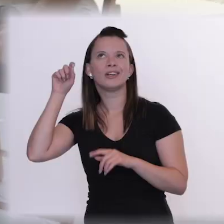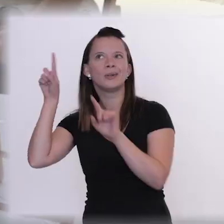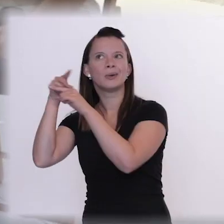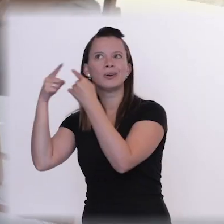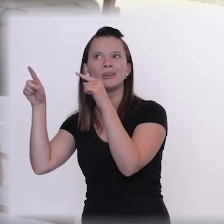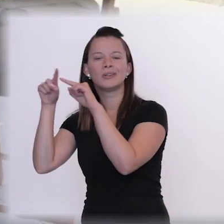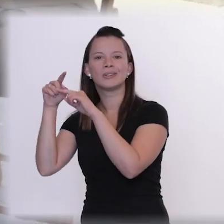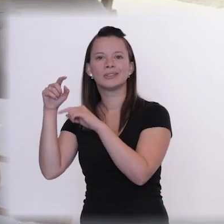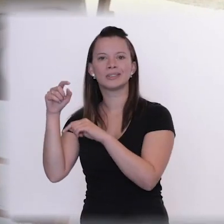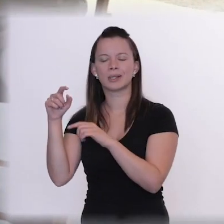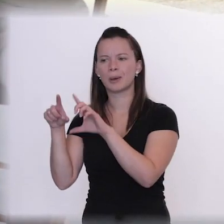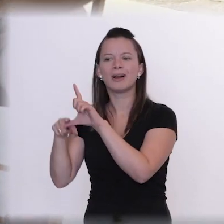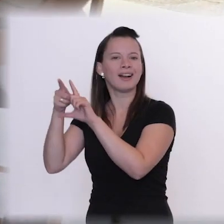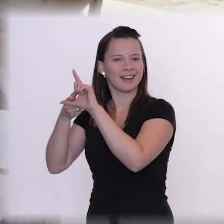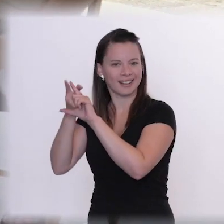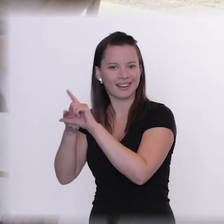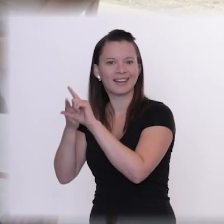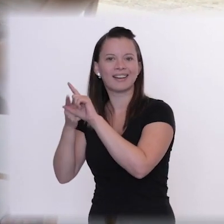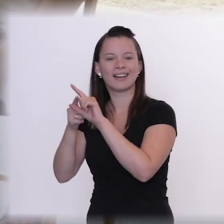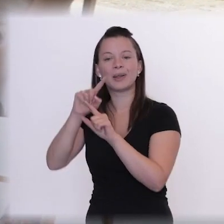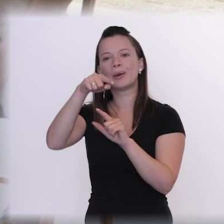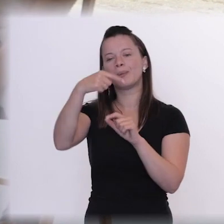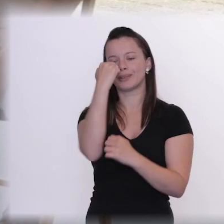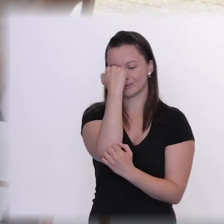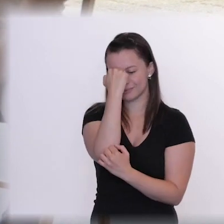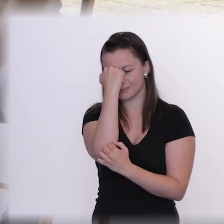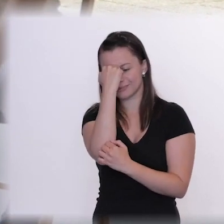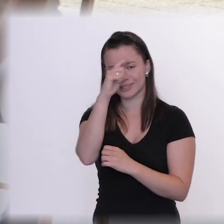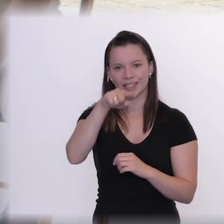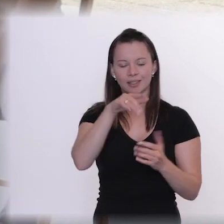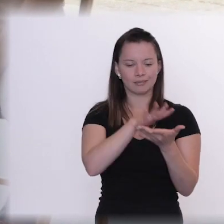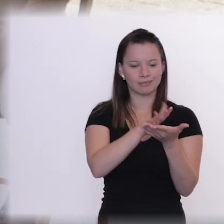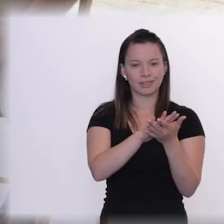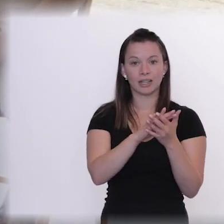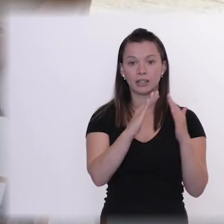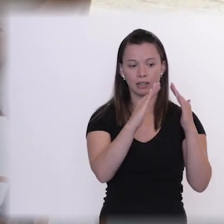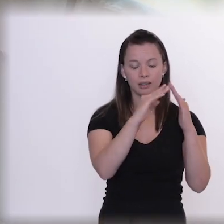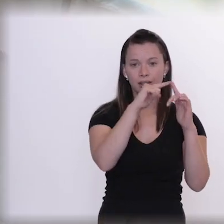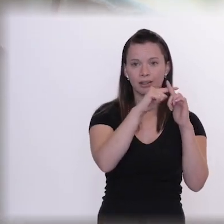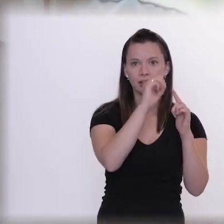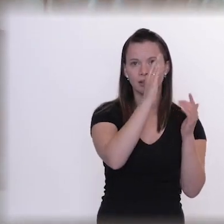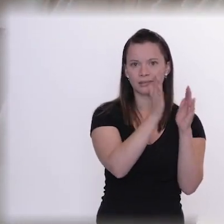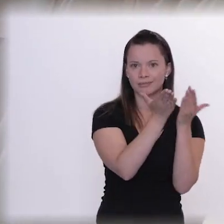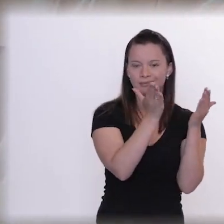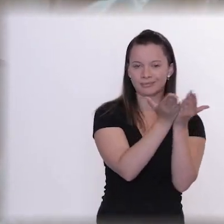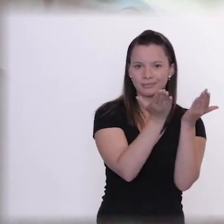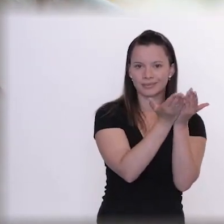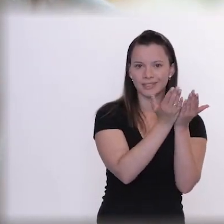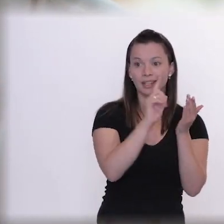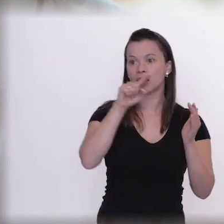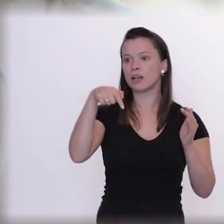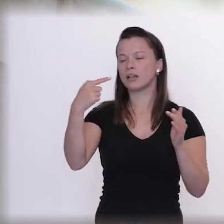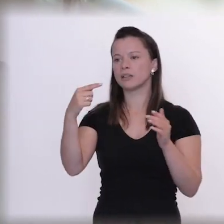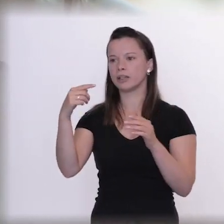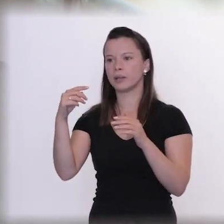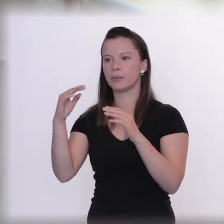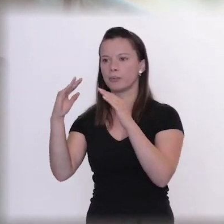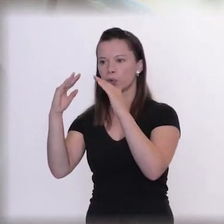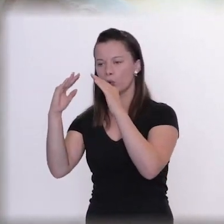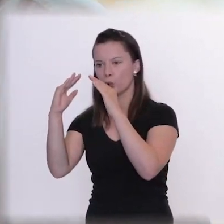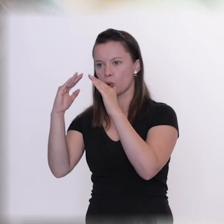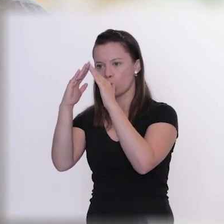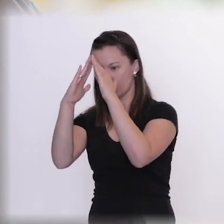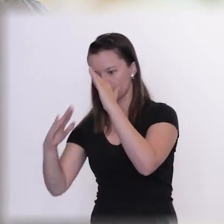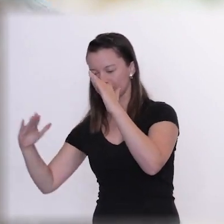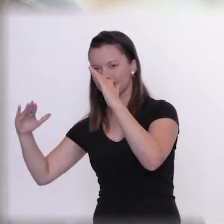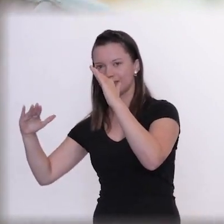escutando sertanejo, aí vem um Zeca Pagodinho ali, aí tem a igreja evangélica, aí tem o centro de Umbanda, aí tem o tiozinho do bar, aí